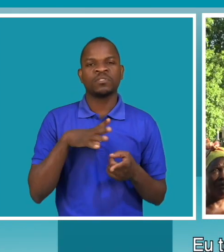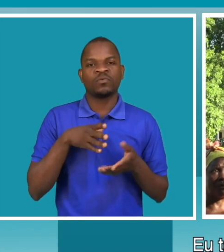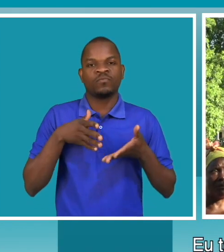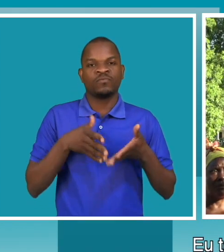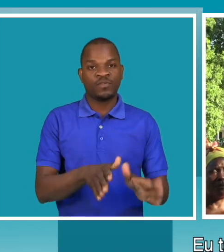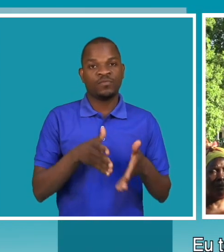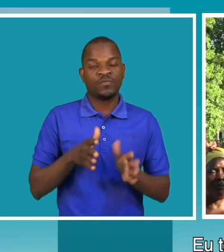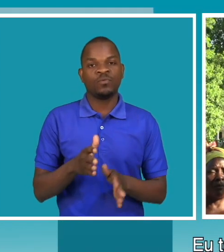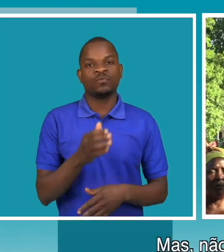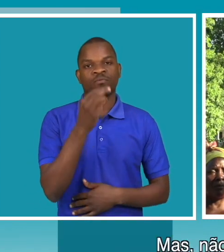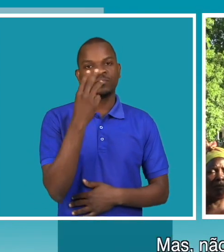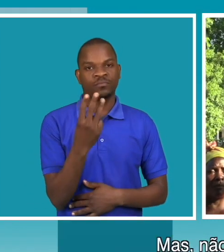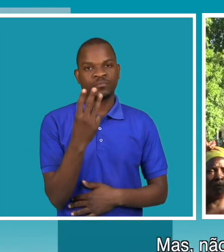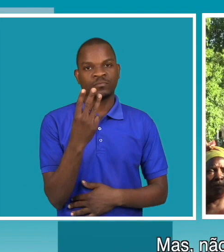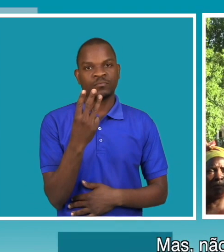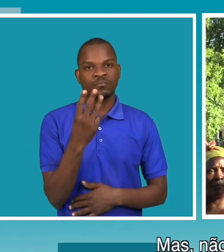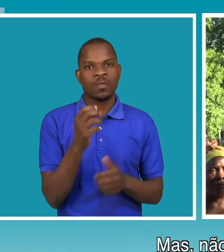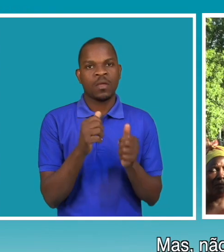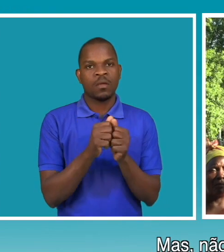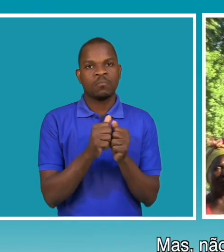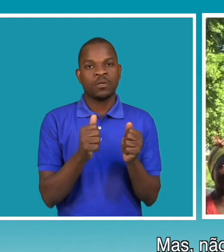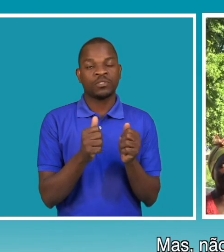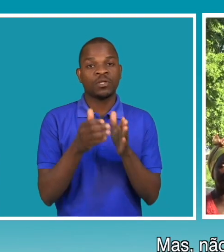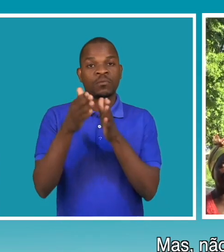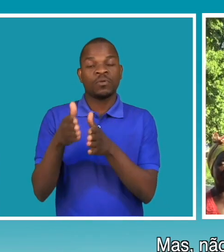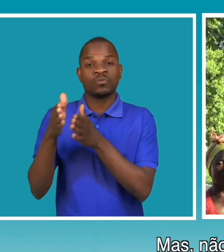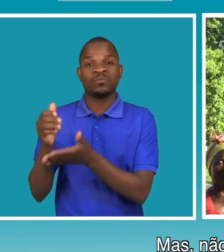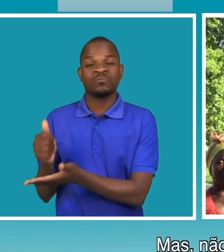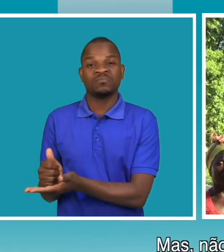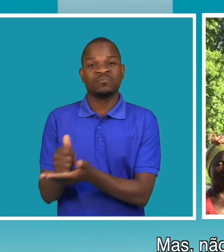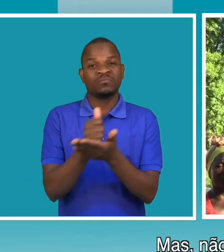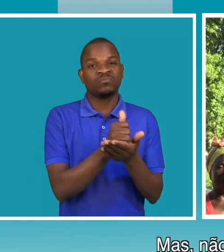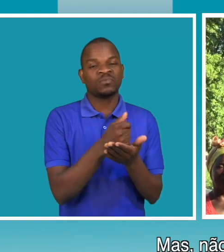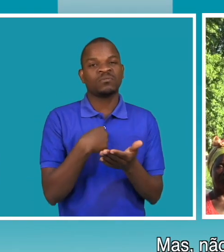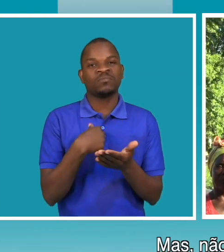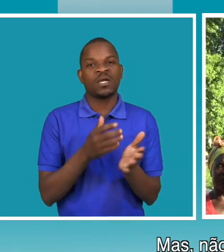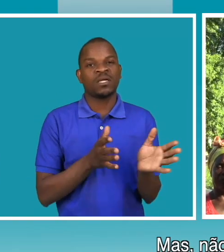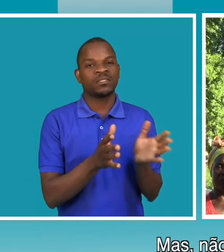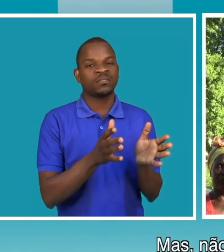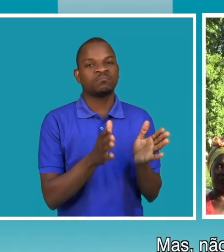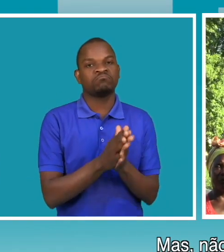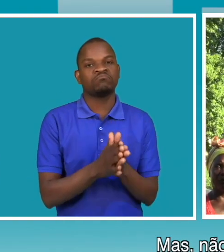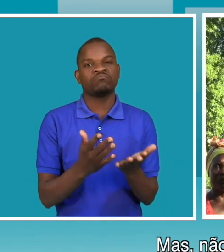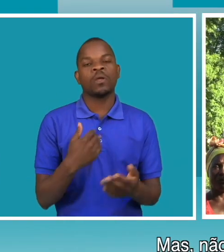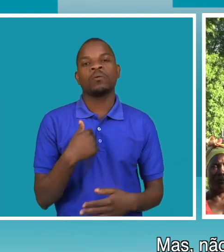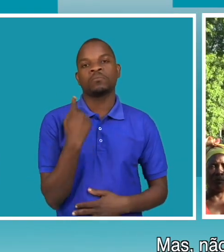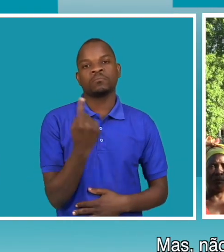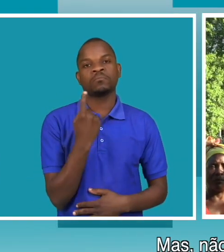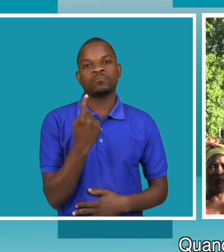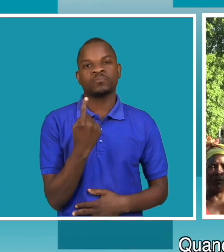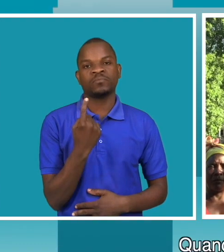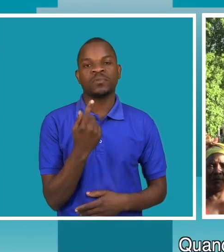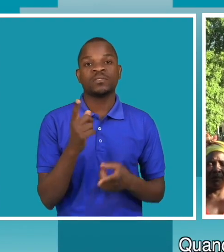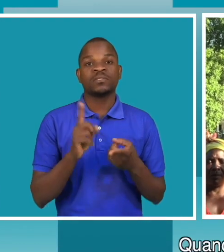Eu tenho três filhos, mas não tem ninguém para me ajudar a criar aqueles filhos. Eu criei o filho.